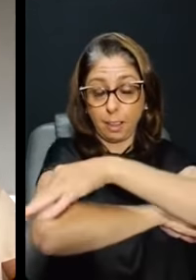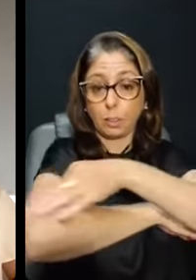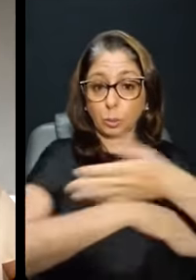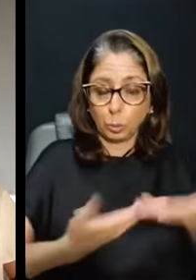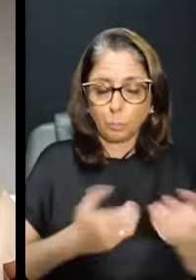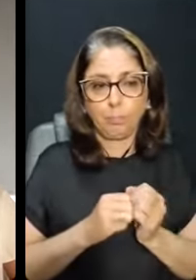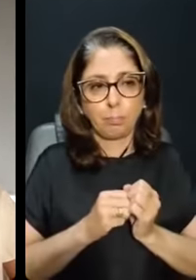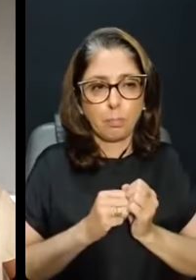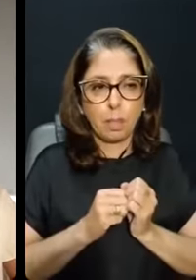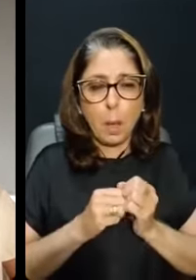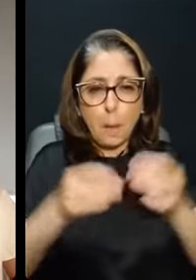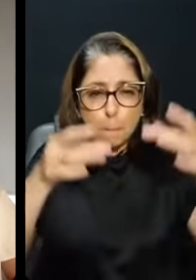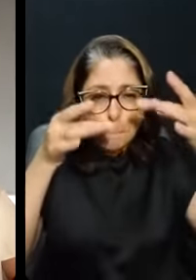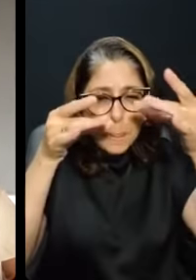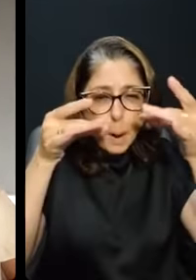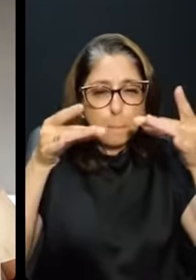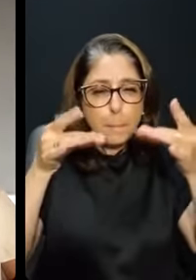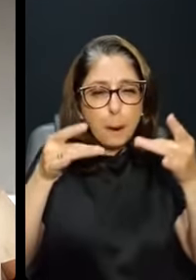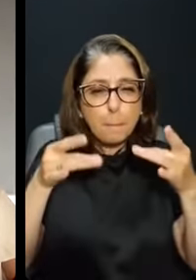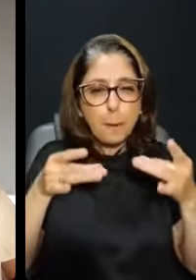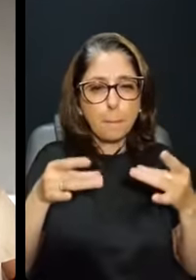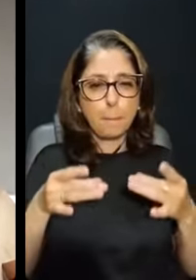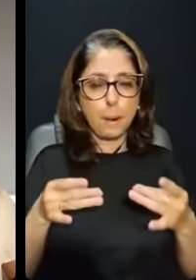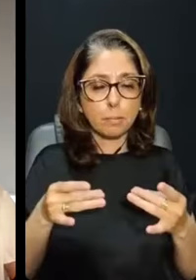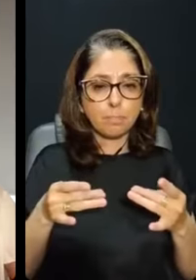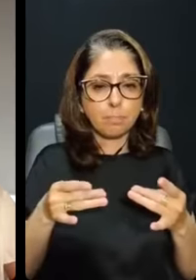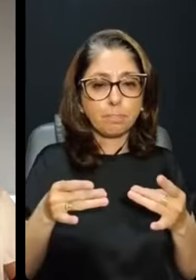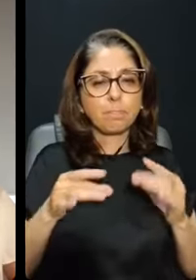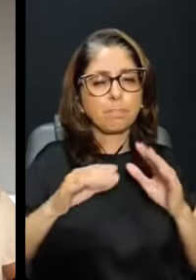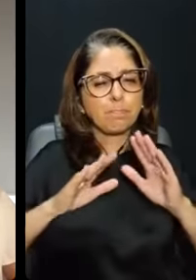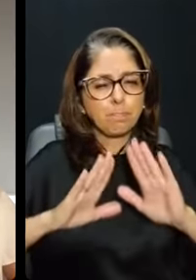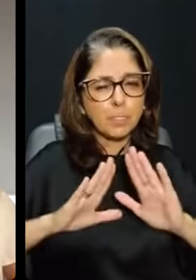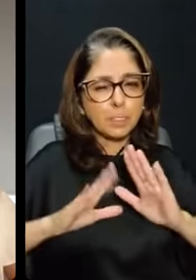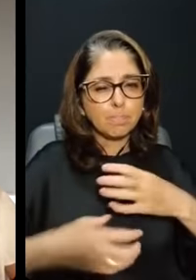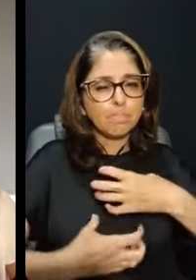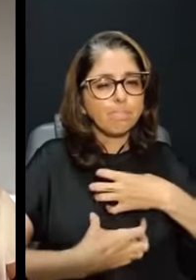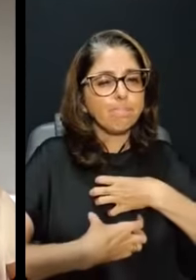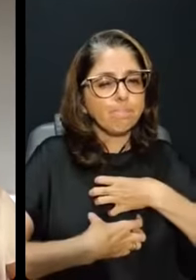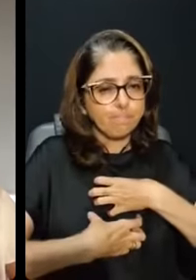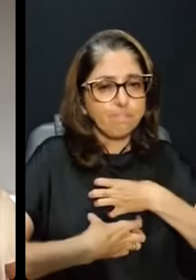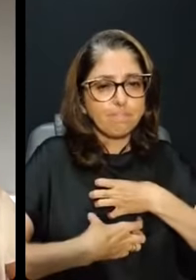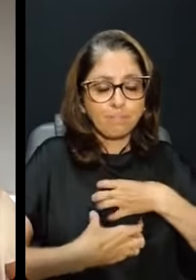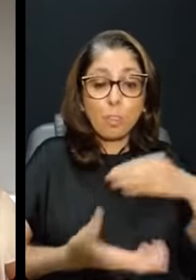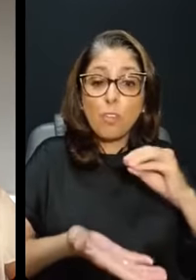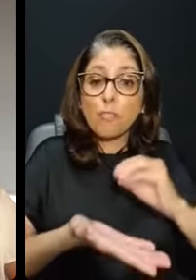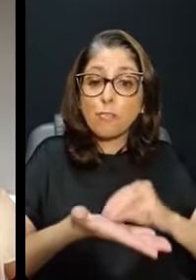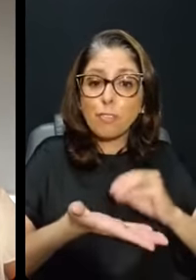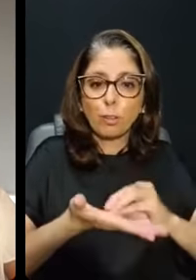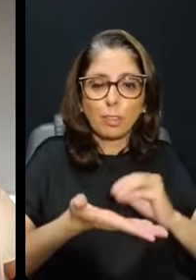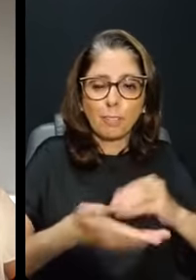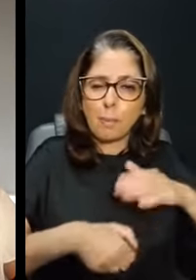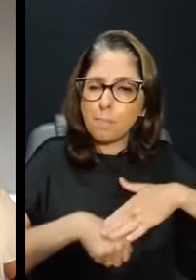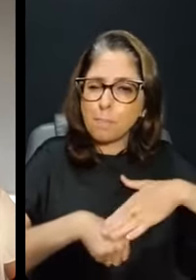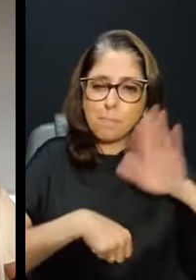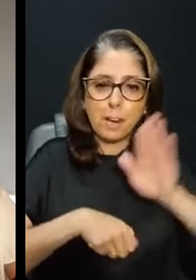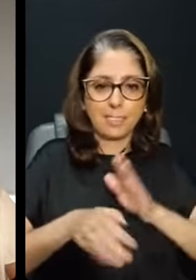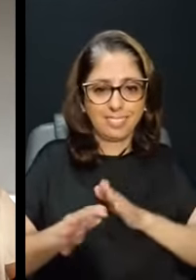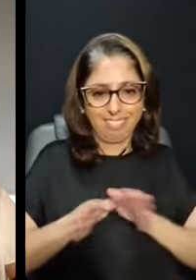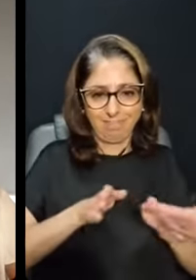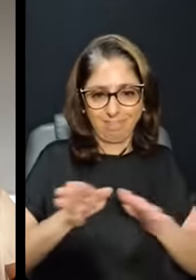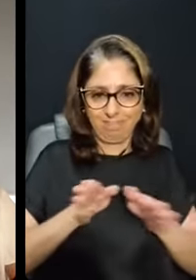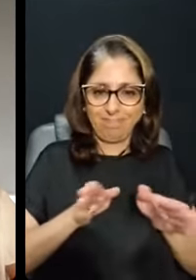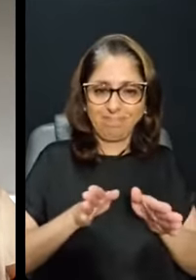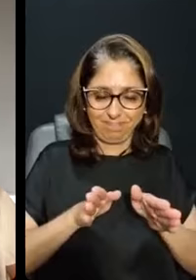faltava o ser humano ali, aquela família que morava naquele contexto. Então isso foi muito interessante para mim no sentido